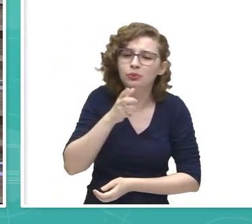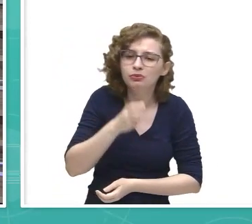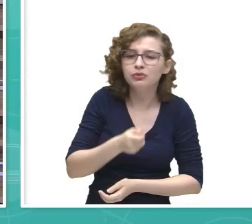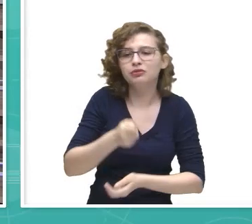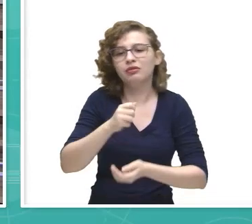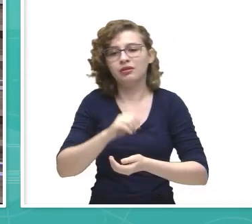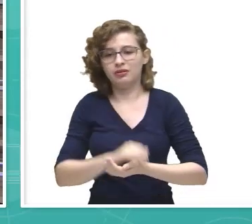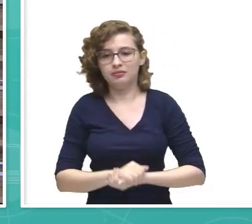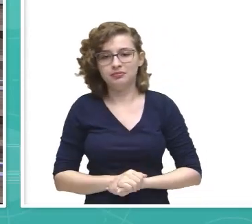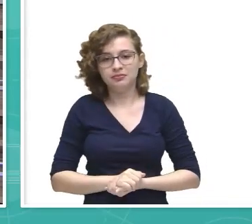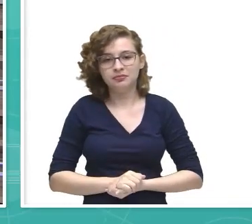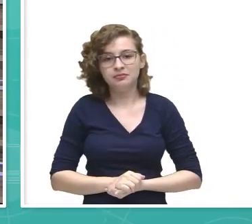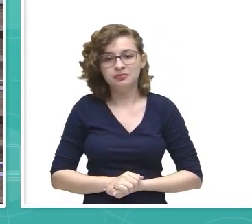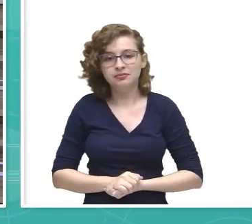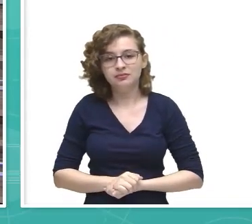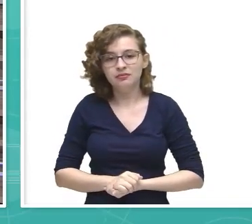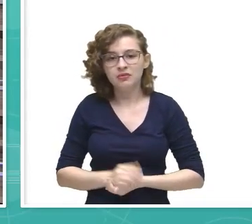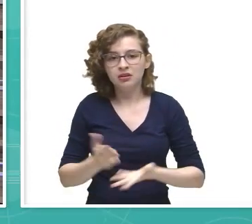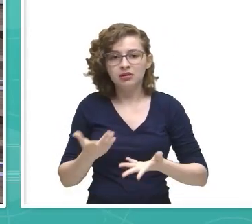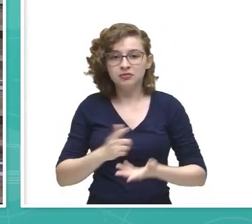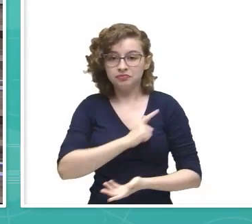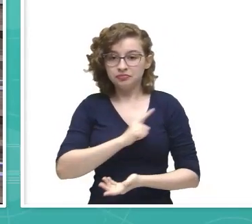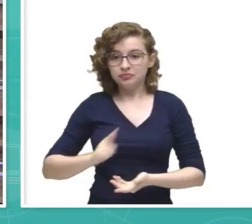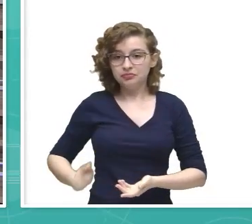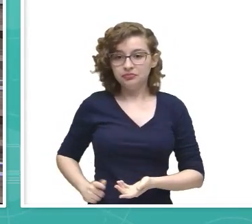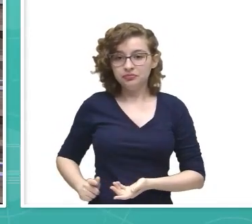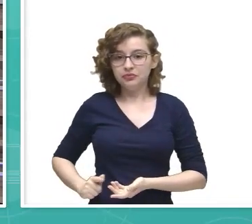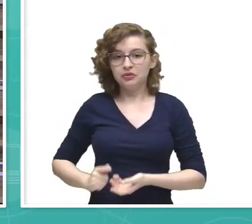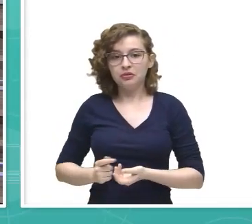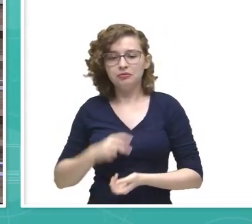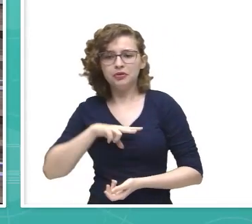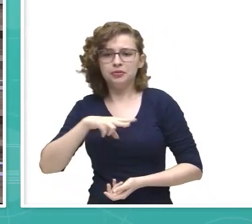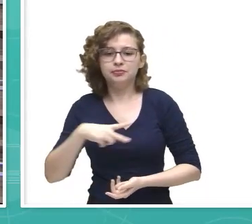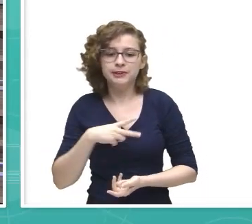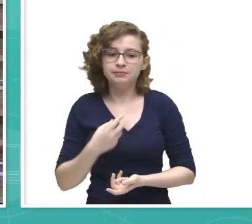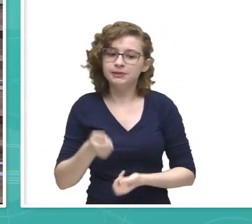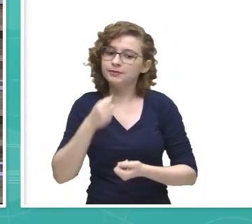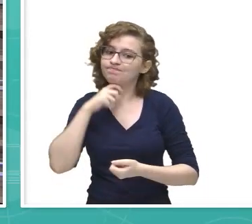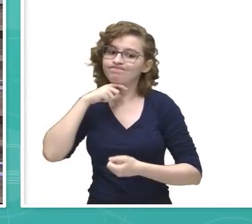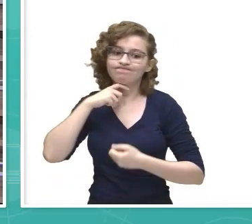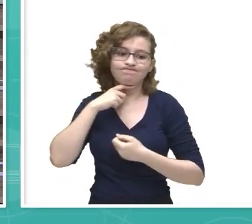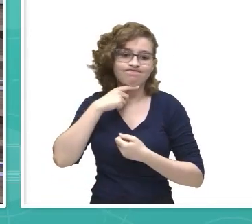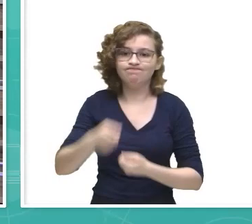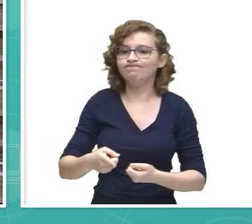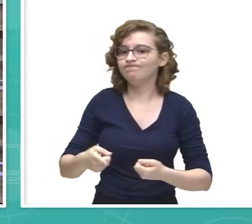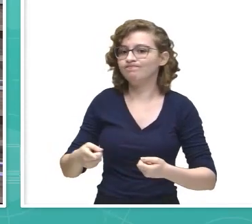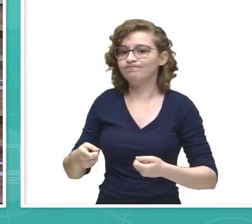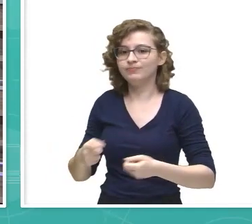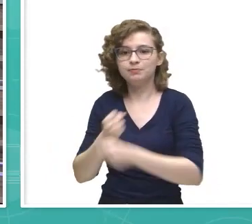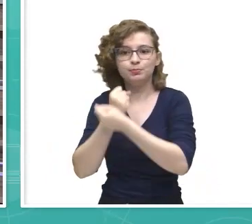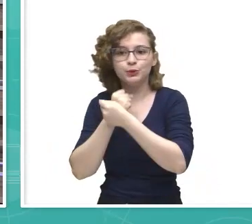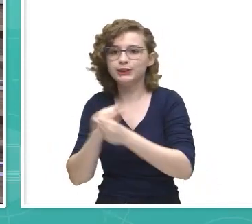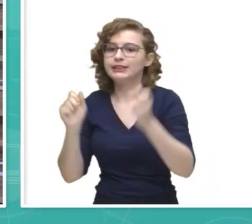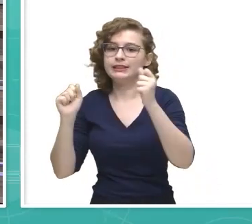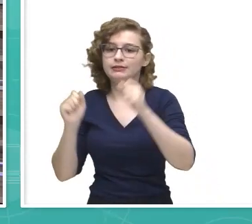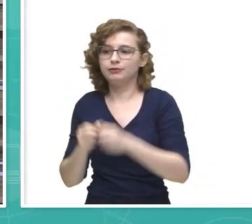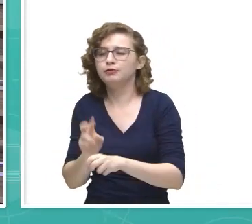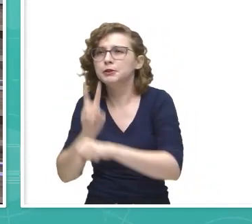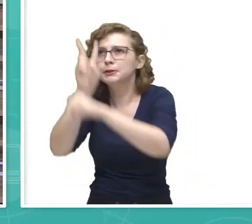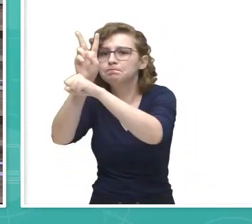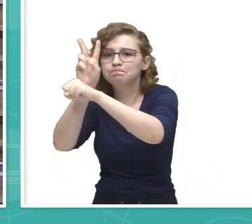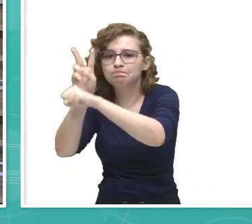dizer, o governo português viu que era impossível patrulhar o litoral inteiro para